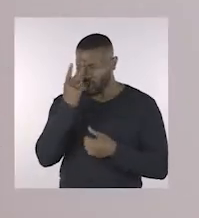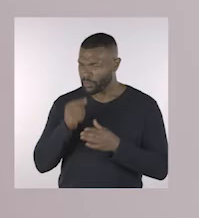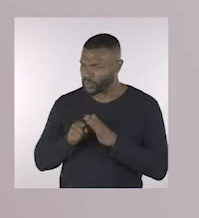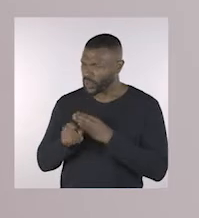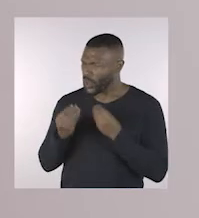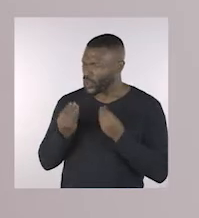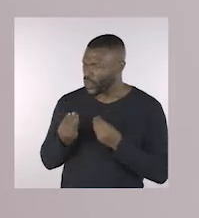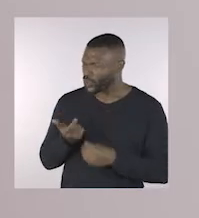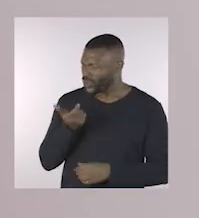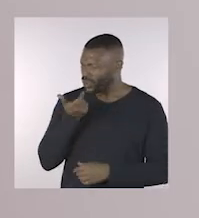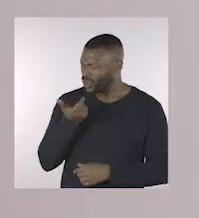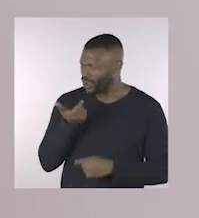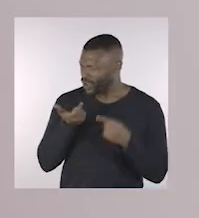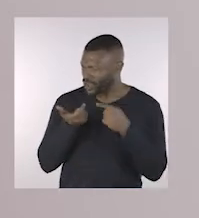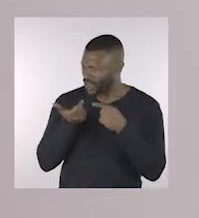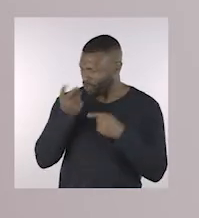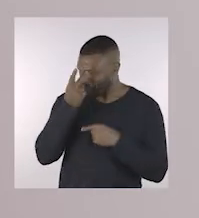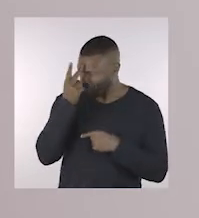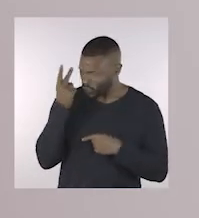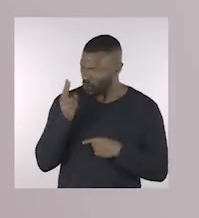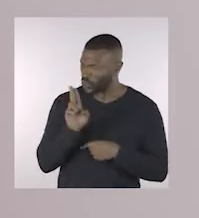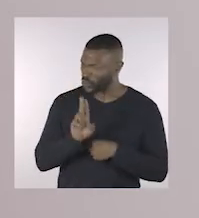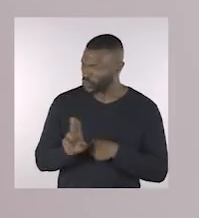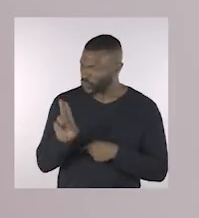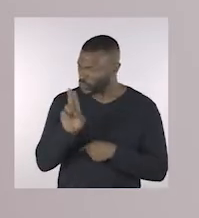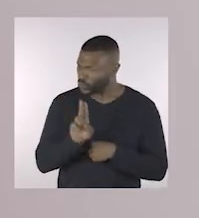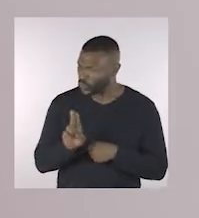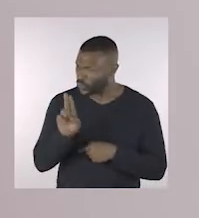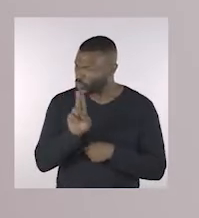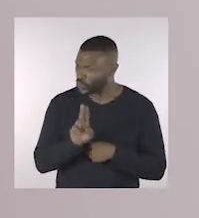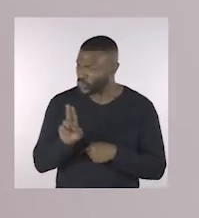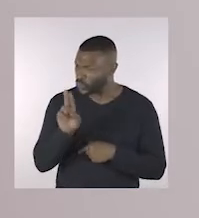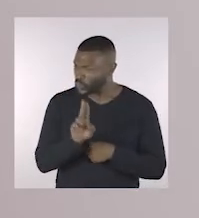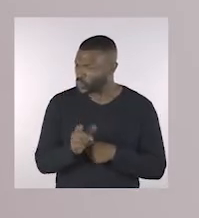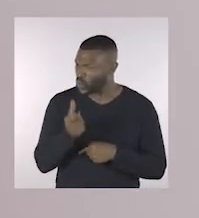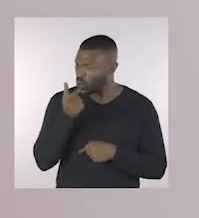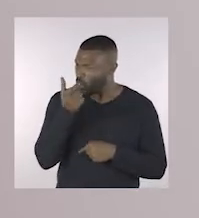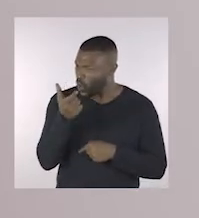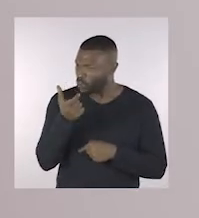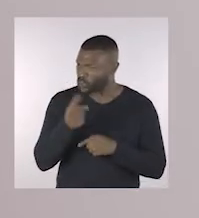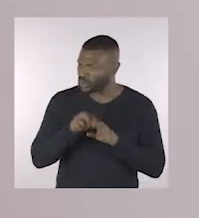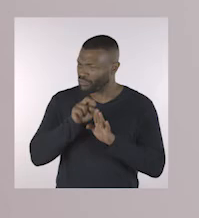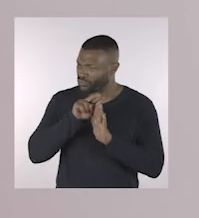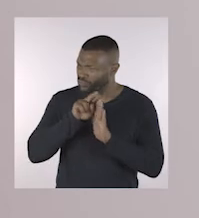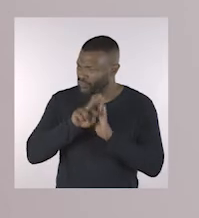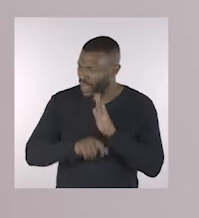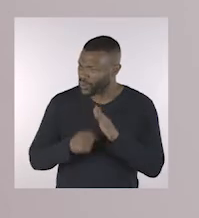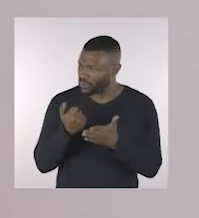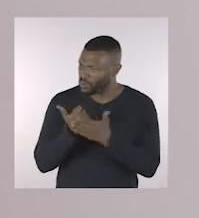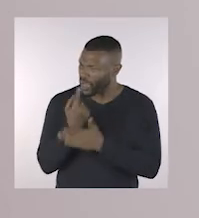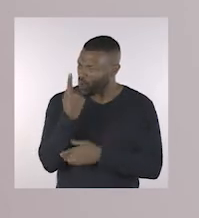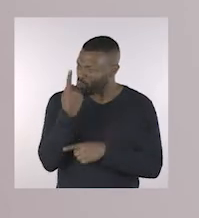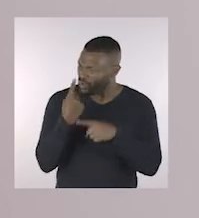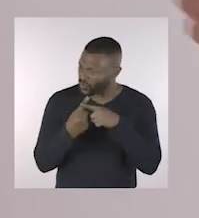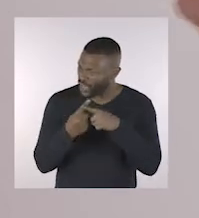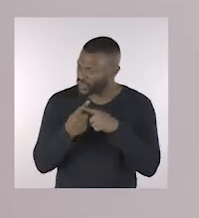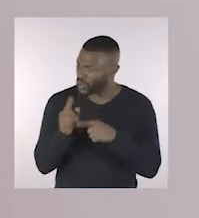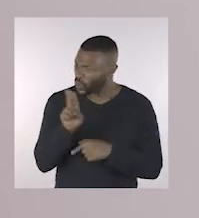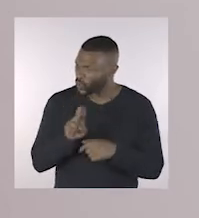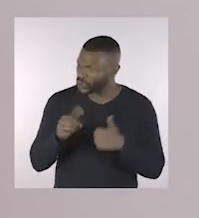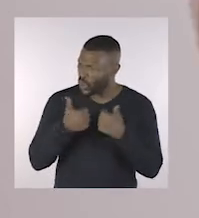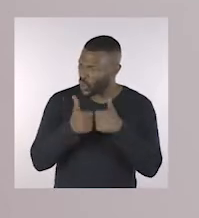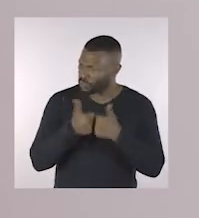quero falar como é que você quer fazer um cartão que a pessoa vai utilizar vários ônibus pagando uma vez só